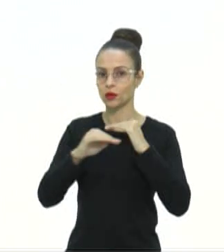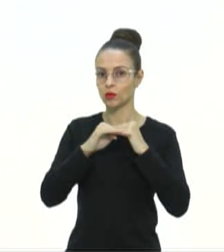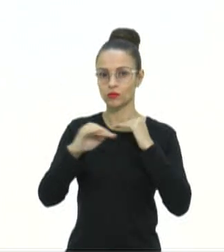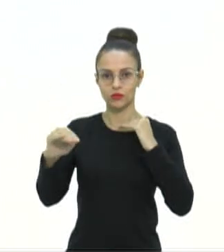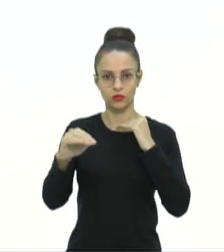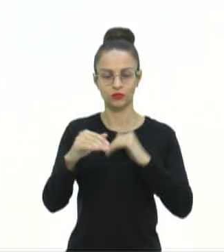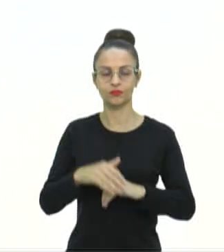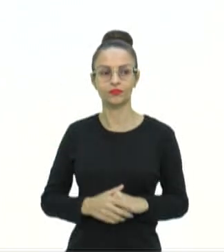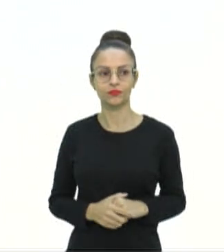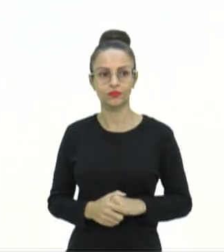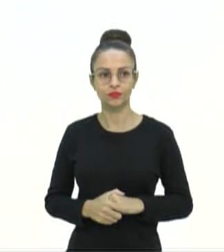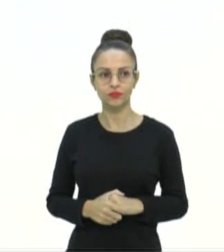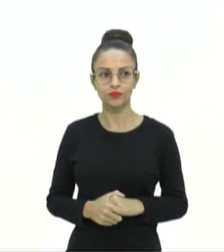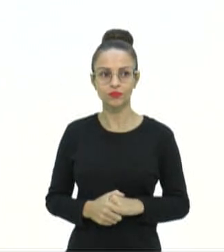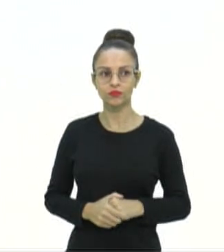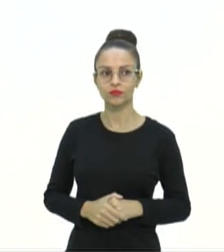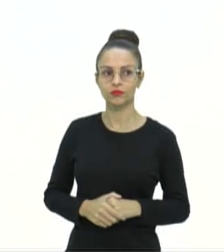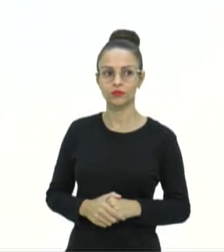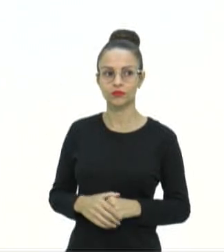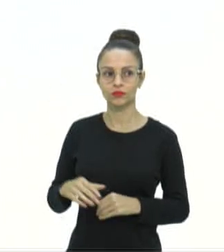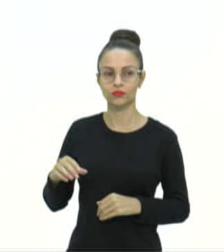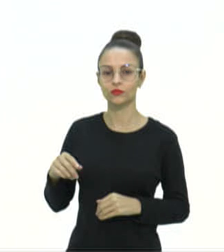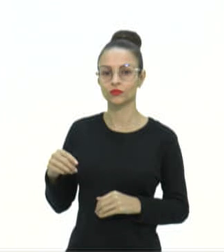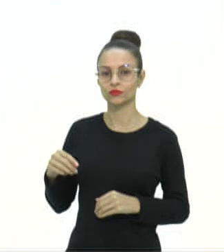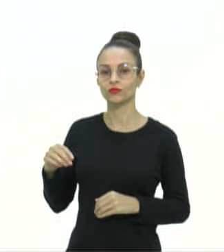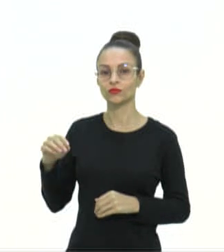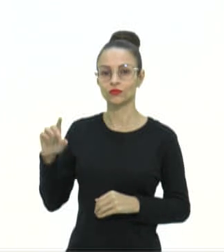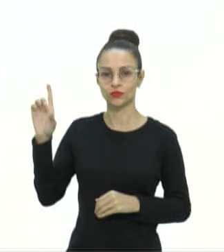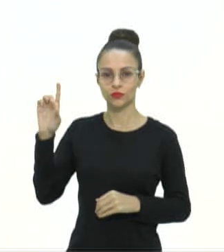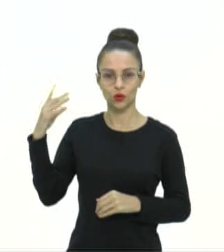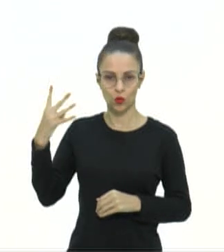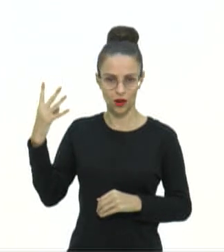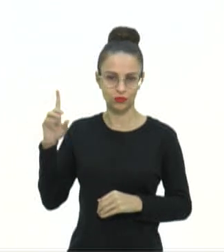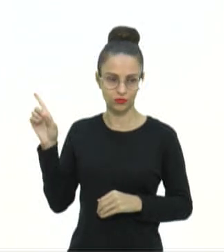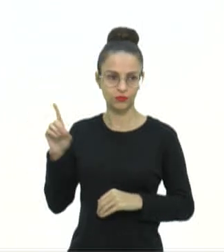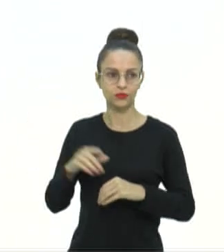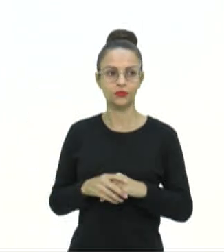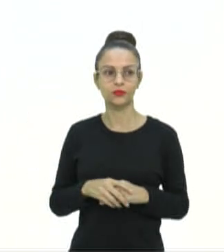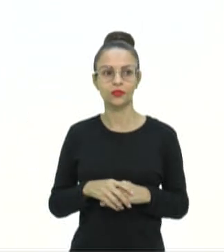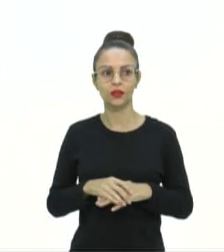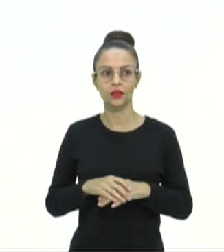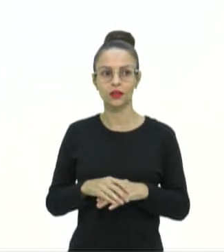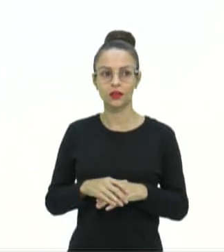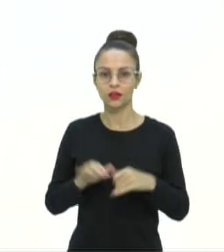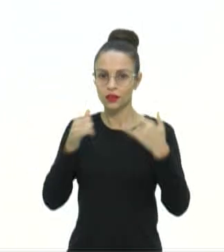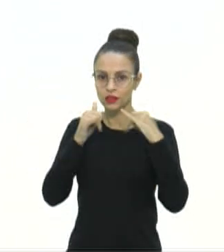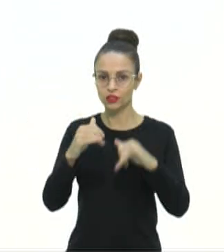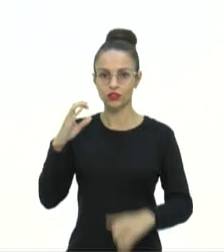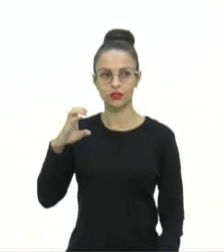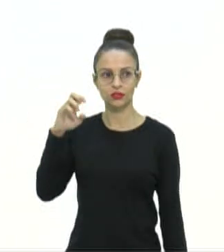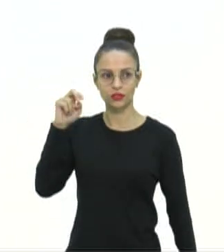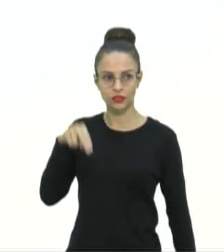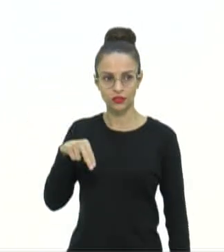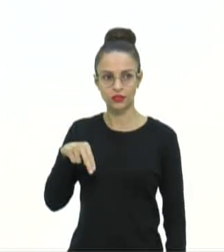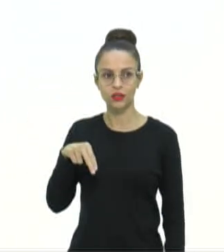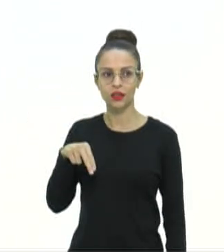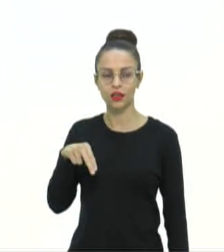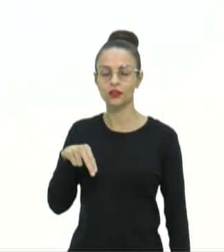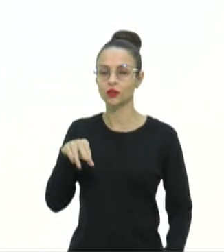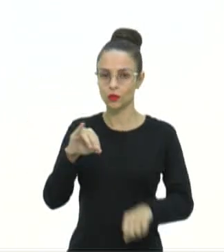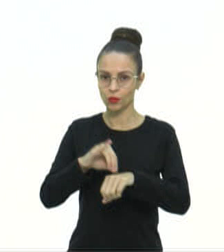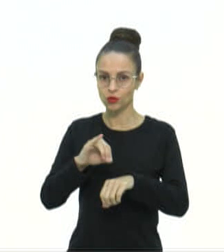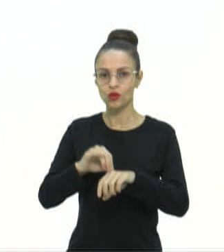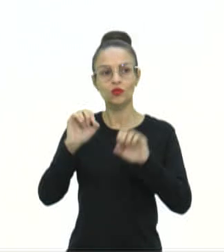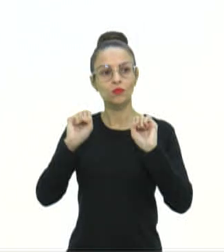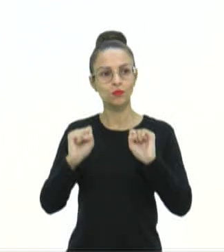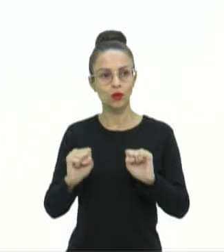constante. Item, e o quarto item, diz o seguinte. A energia cinética de uma partícula pode